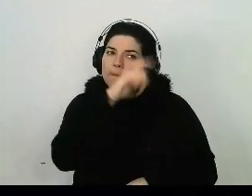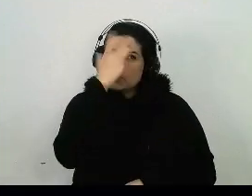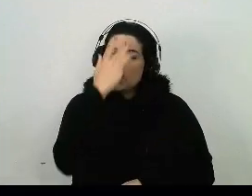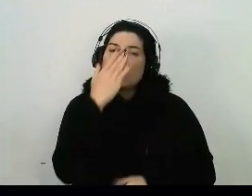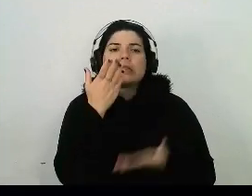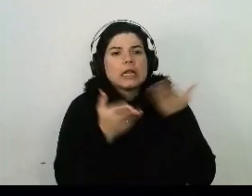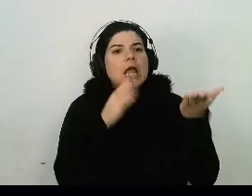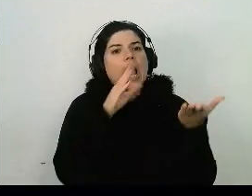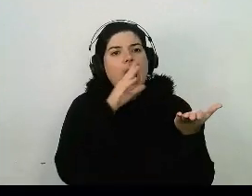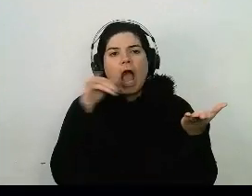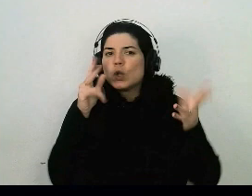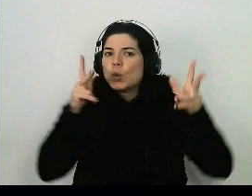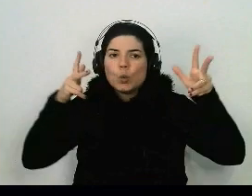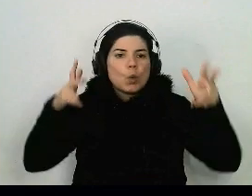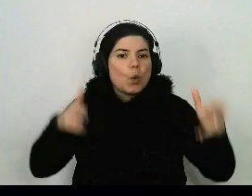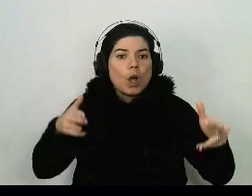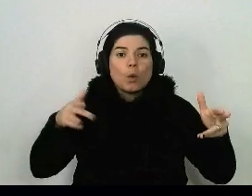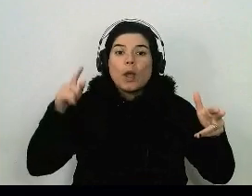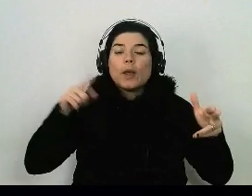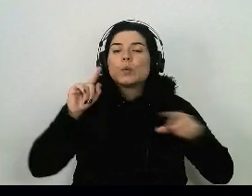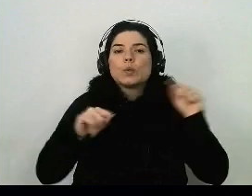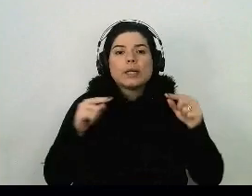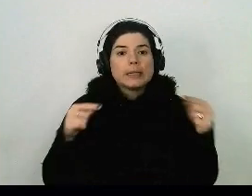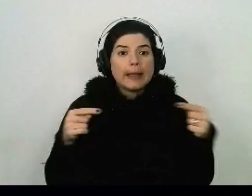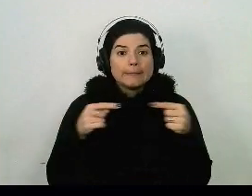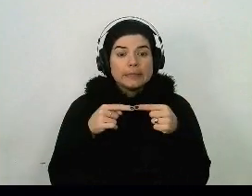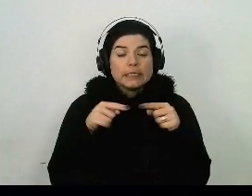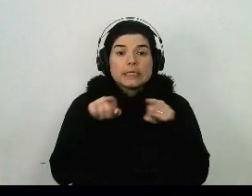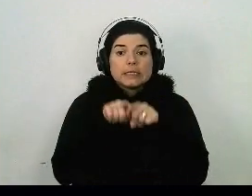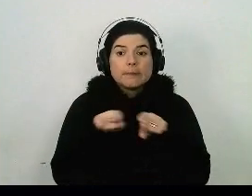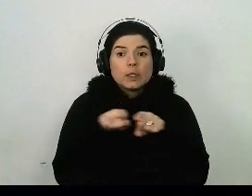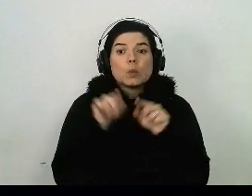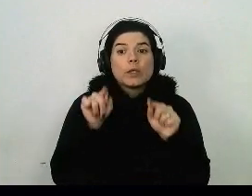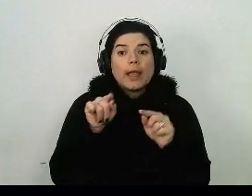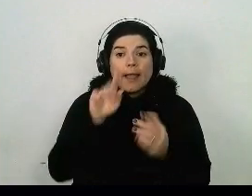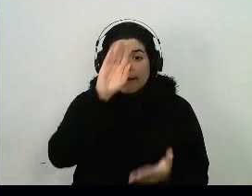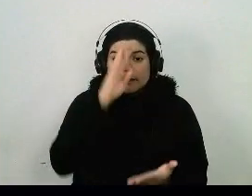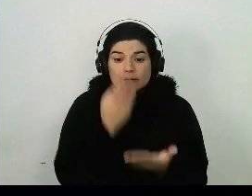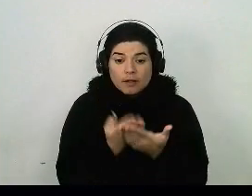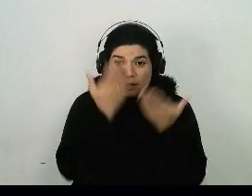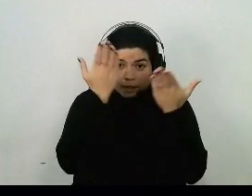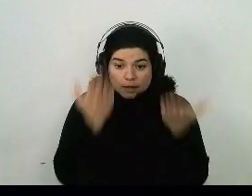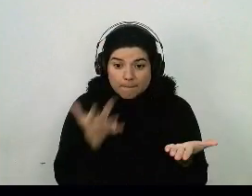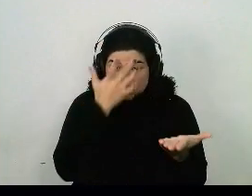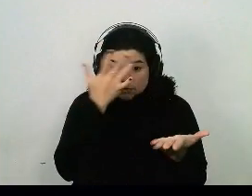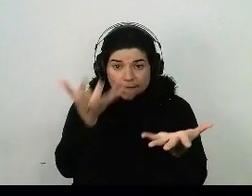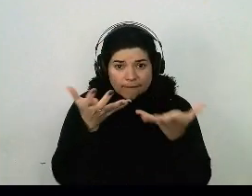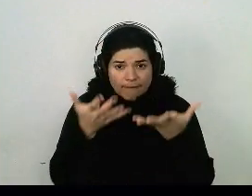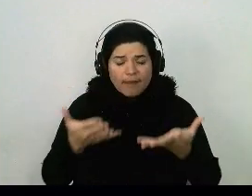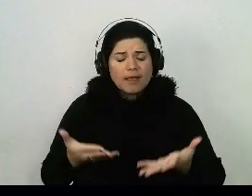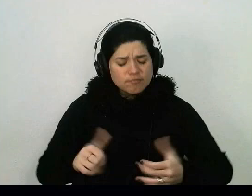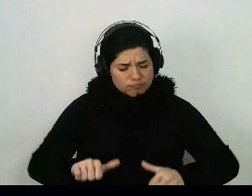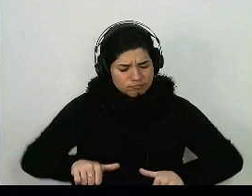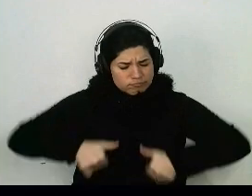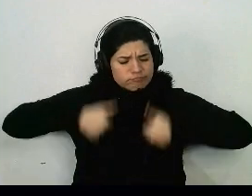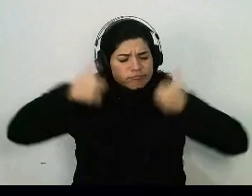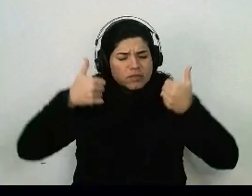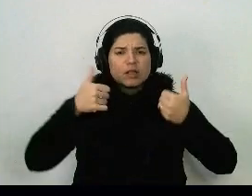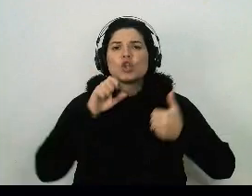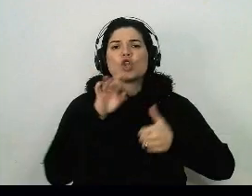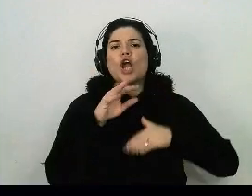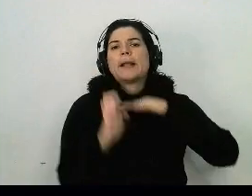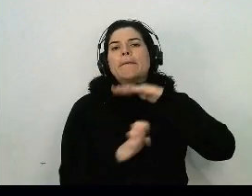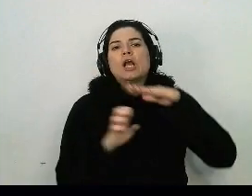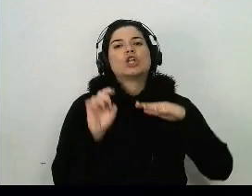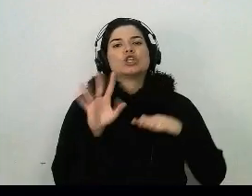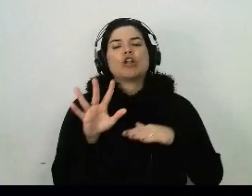as pessoas como adultos significa inclusive acreditar que essas pessoas querem melhorar e que elas não estão lá na empresa para ficar dando balão na